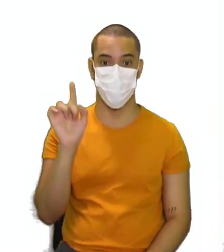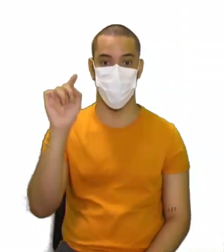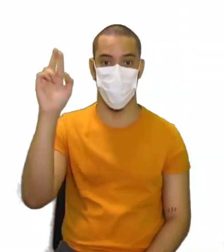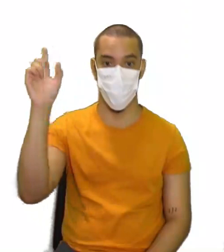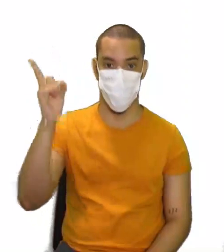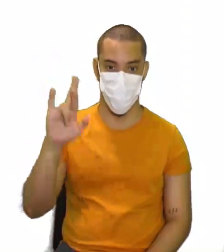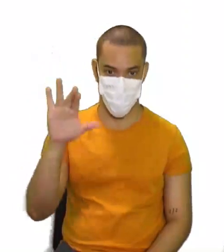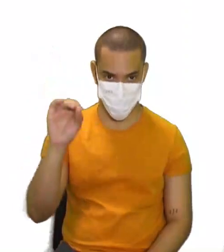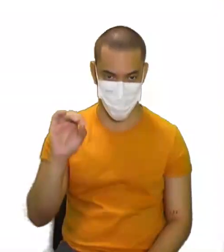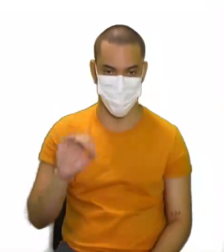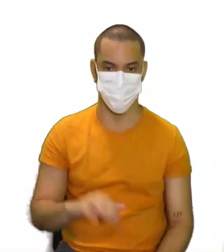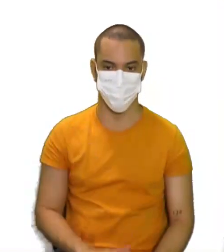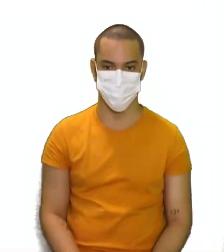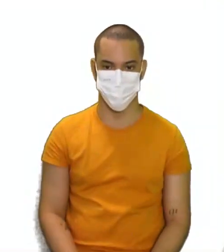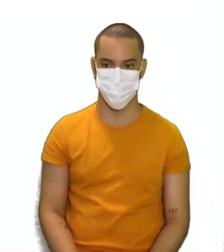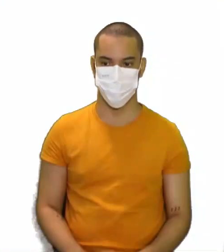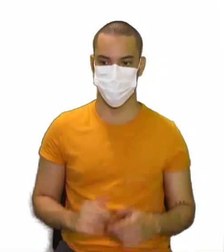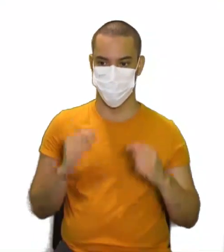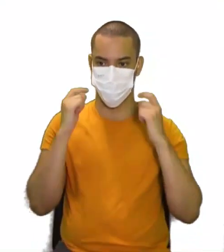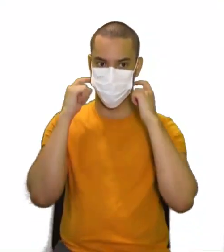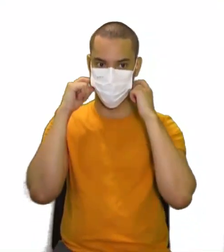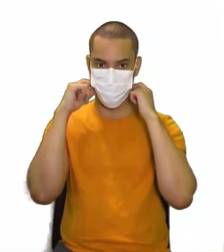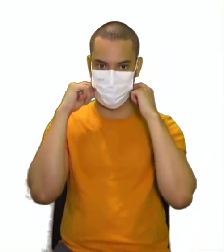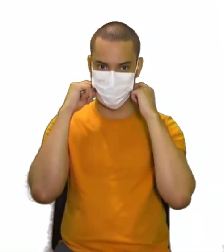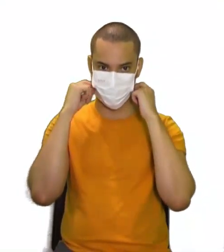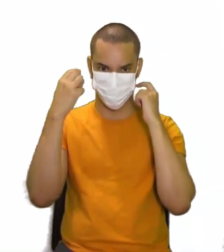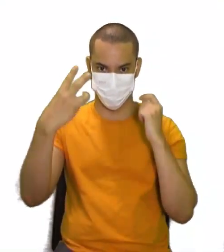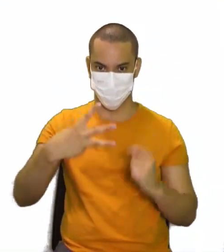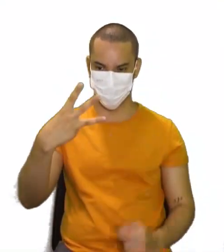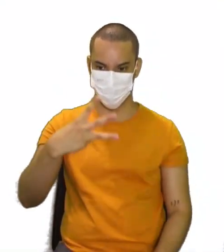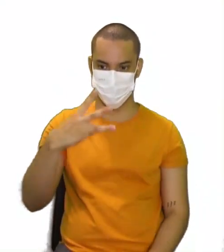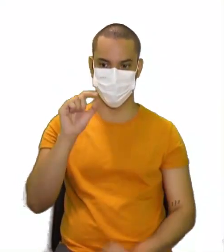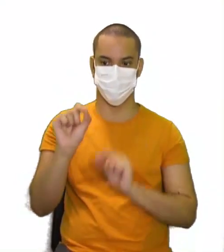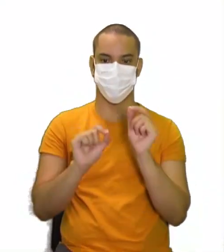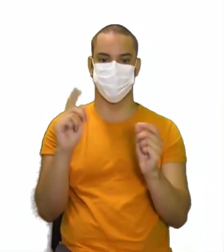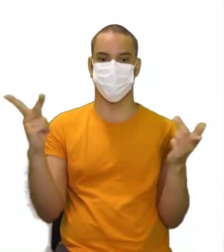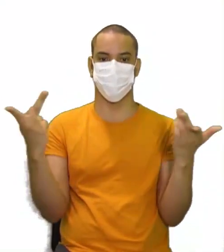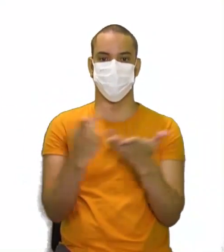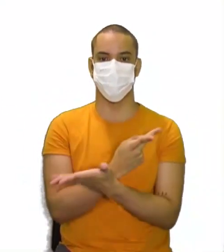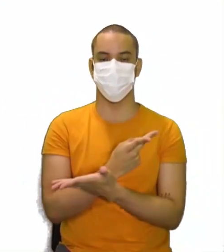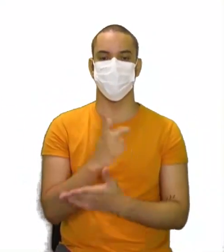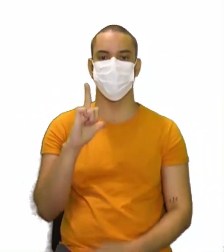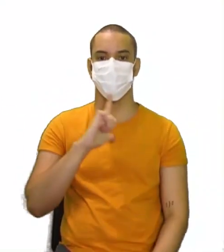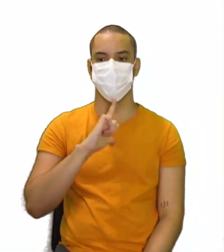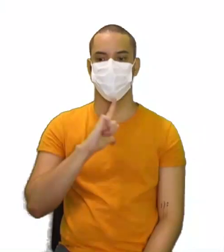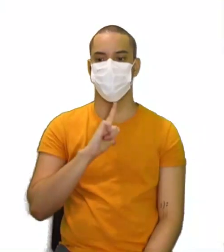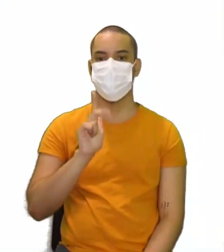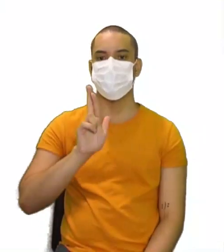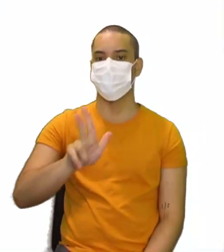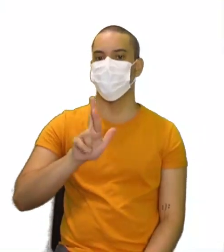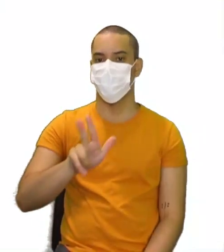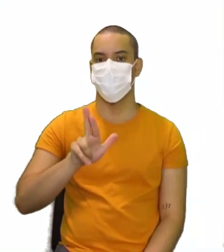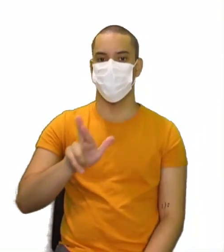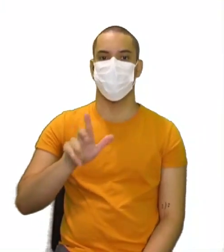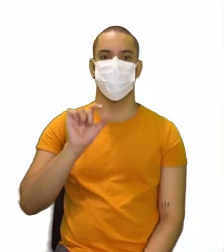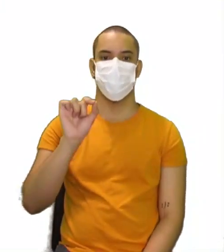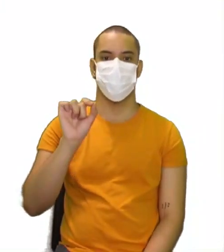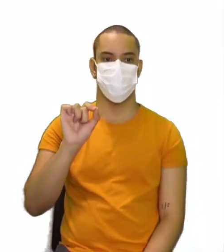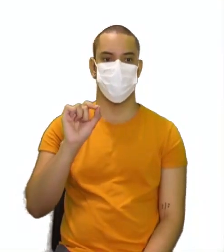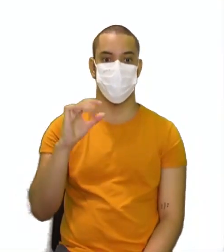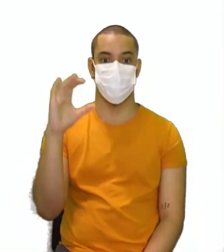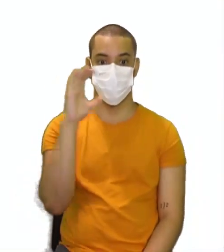raio. E aqui o terceiro caso, o que acontece? Quando não é